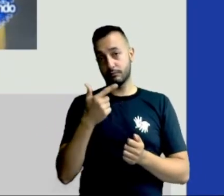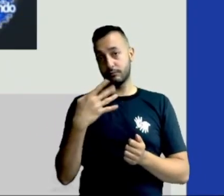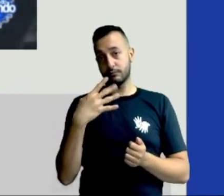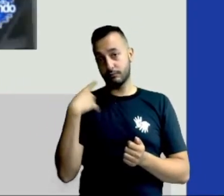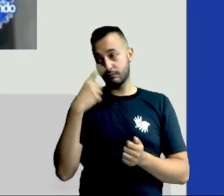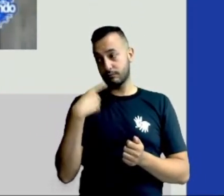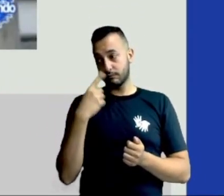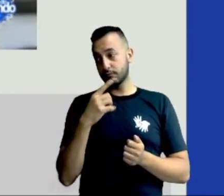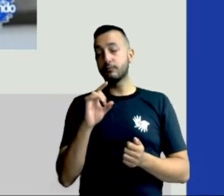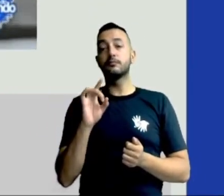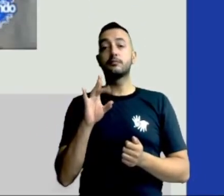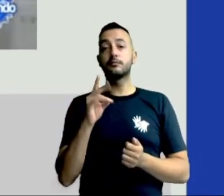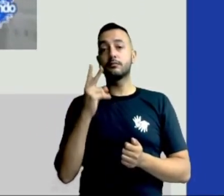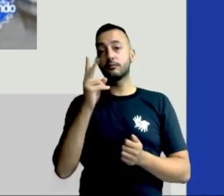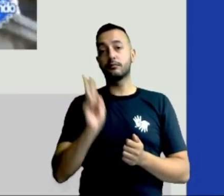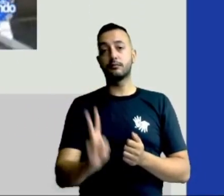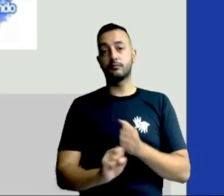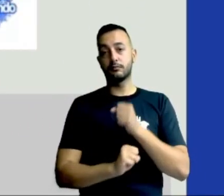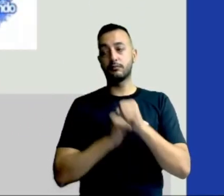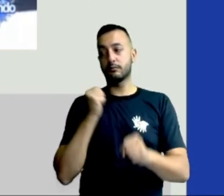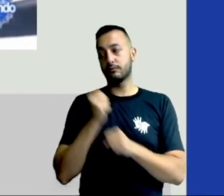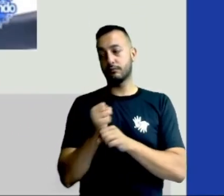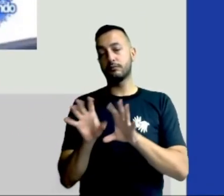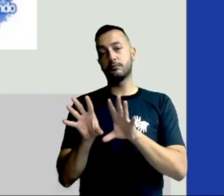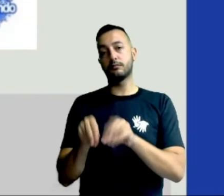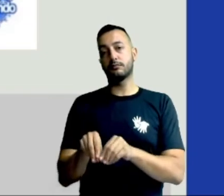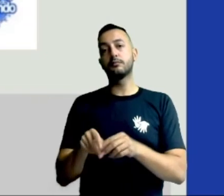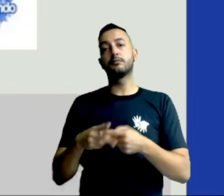e só desligam 2 vezes por ano para manutenção.